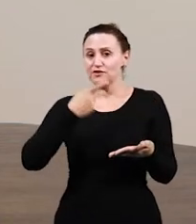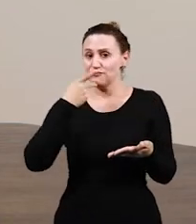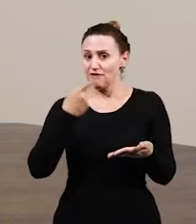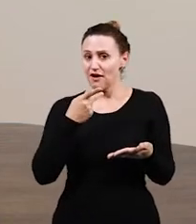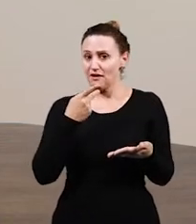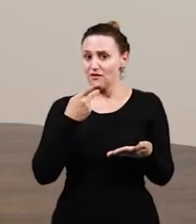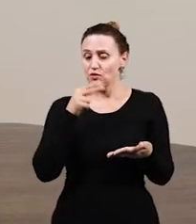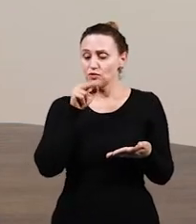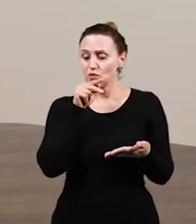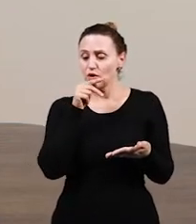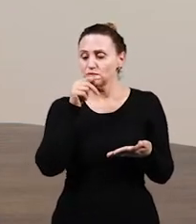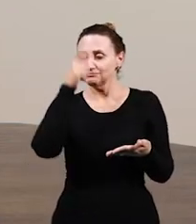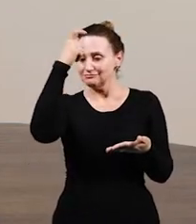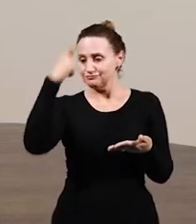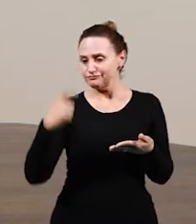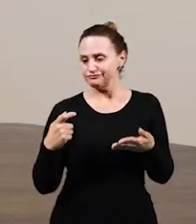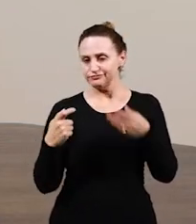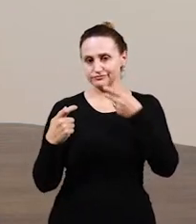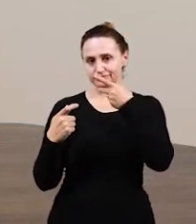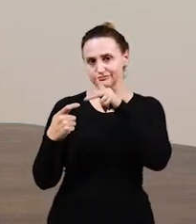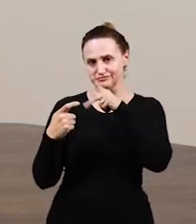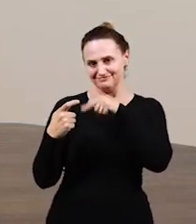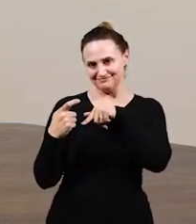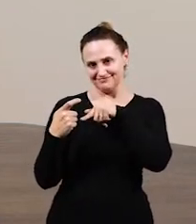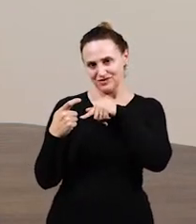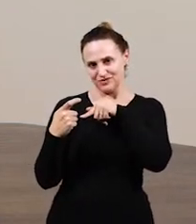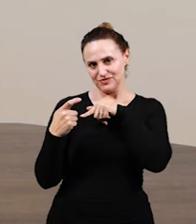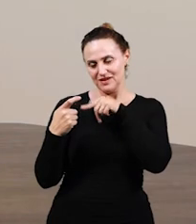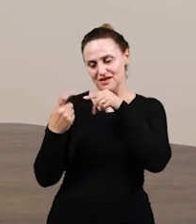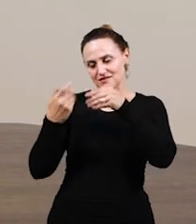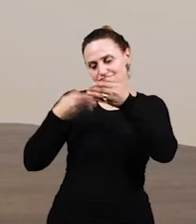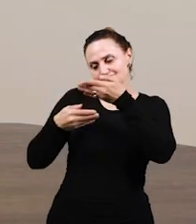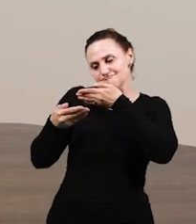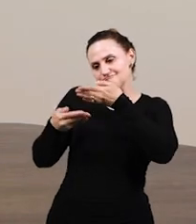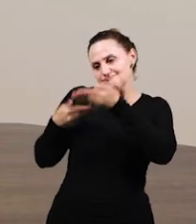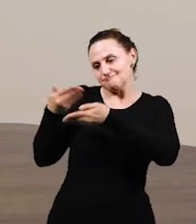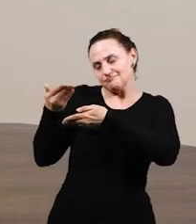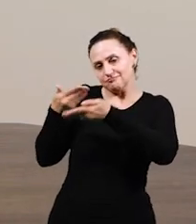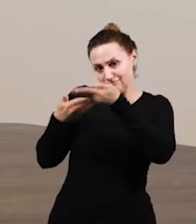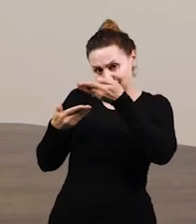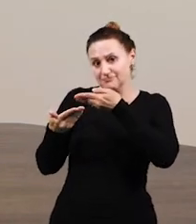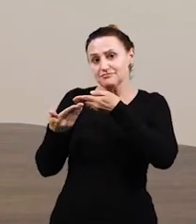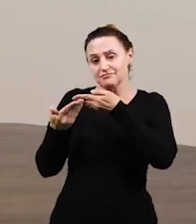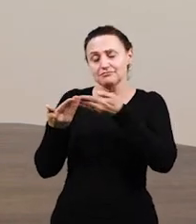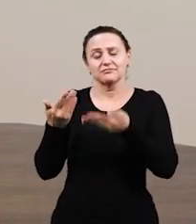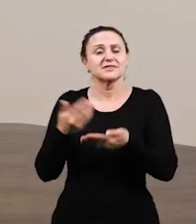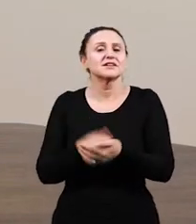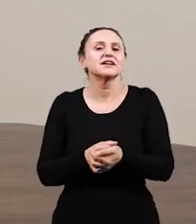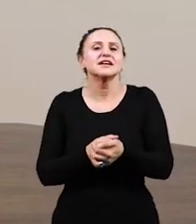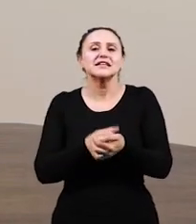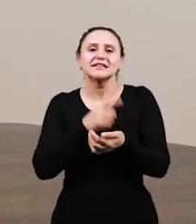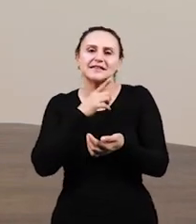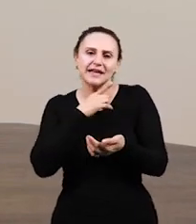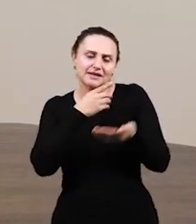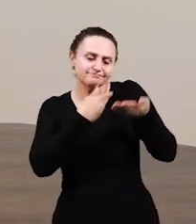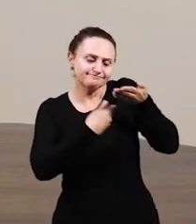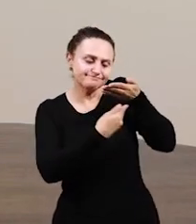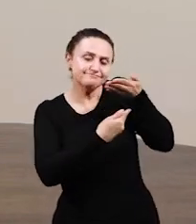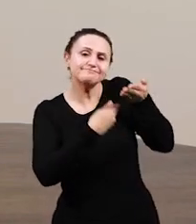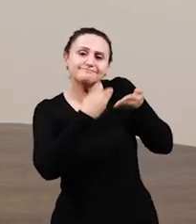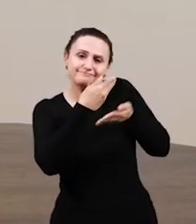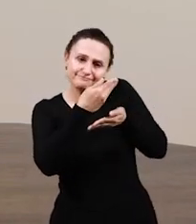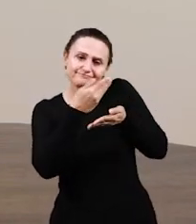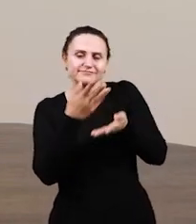falo com untuk quando fala comigo passa a ser passa a ser eu e eu passo cedo tu né então a essa hein e